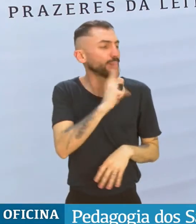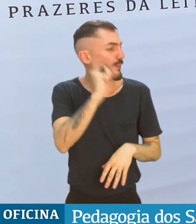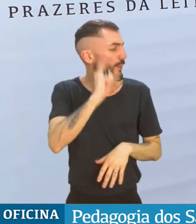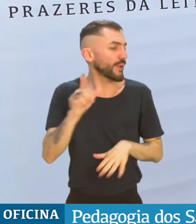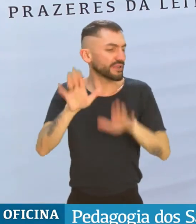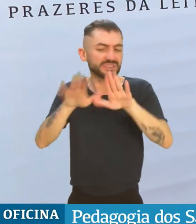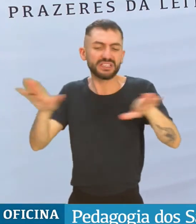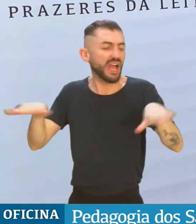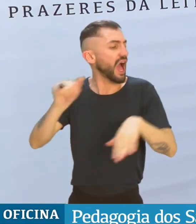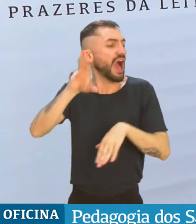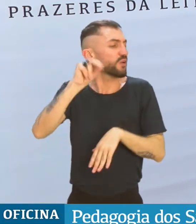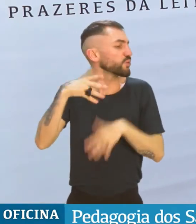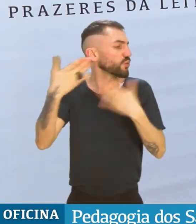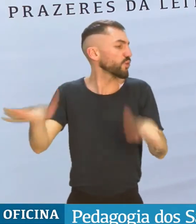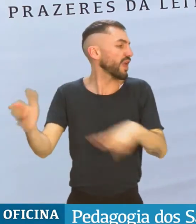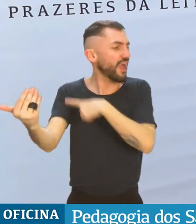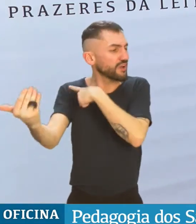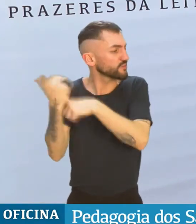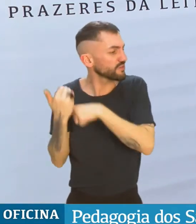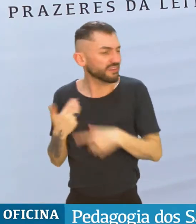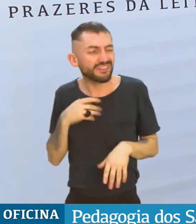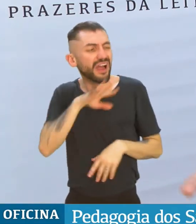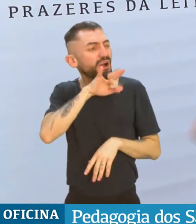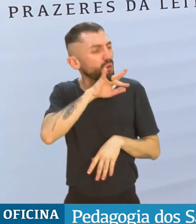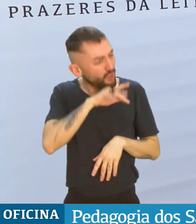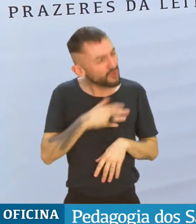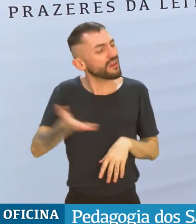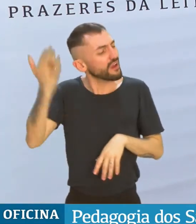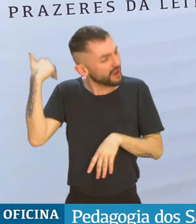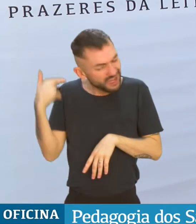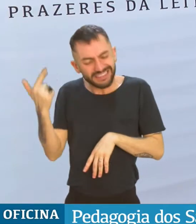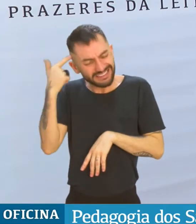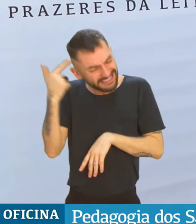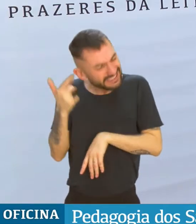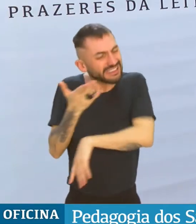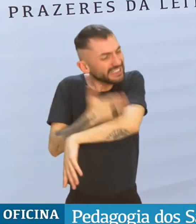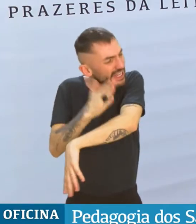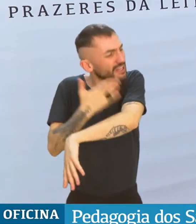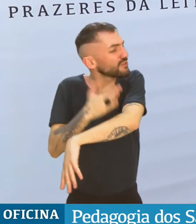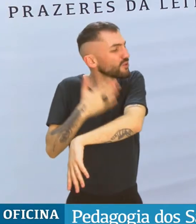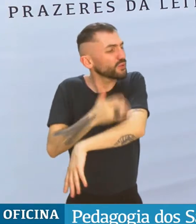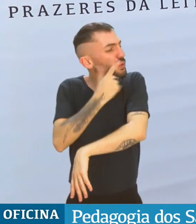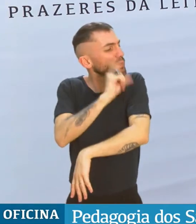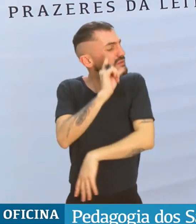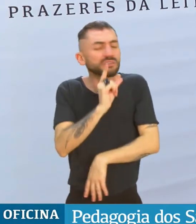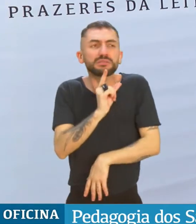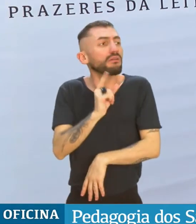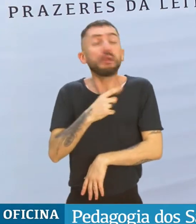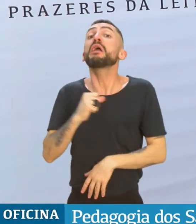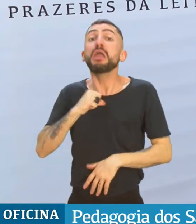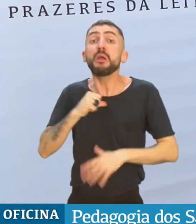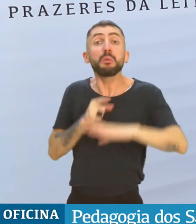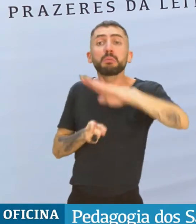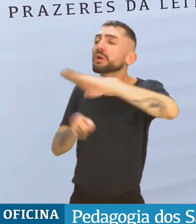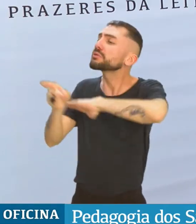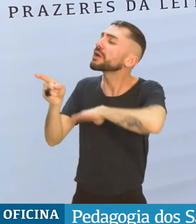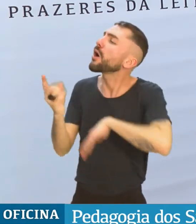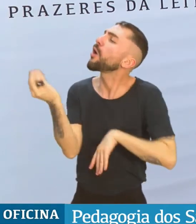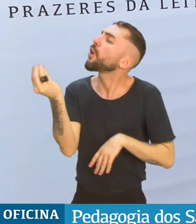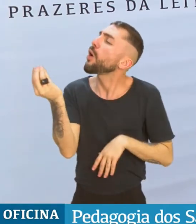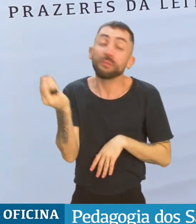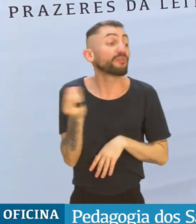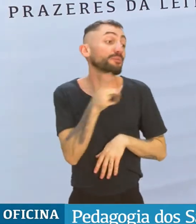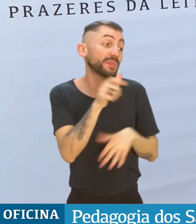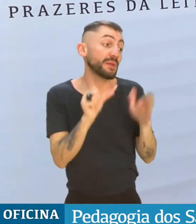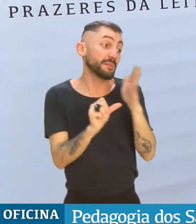não colaboraram e preparou tão bem a turma dela. E aí eu perguntei para ela como que foi, ela falou, bom, o primeiro sarau foi